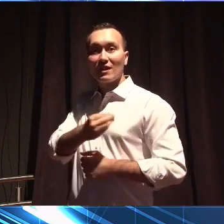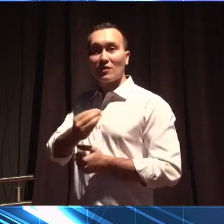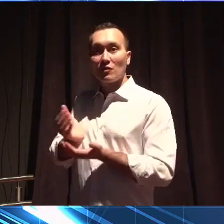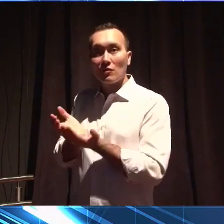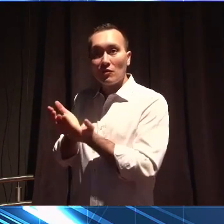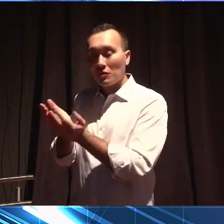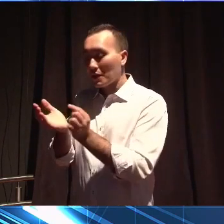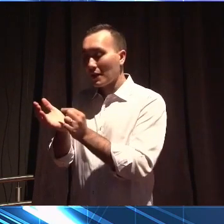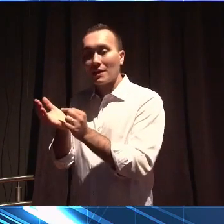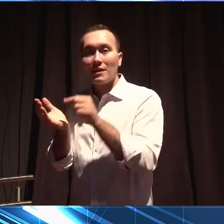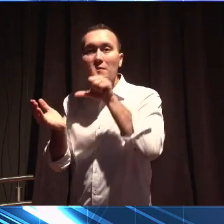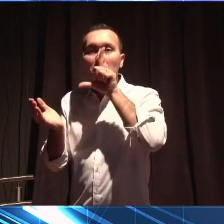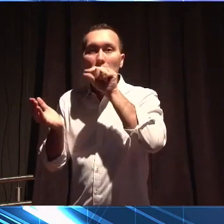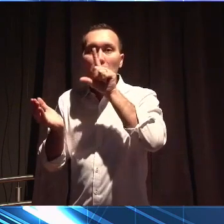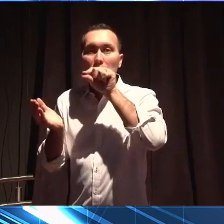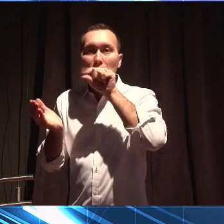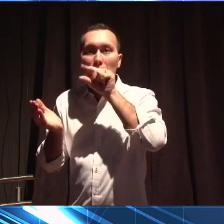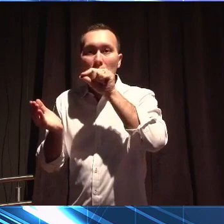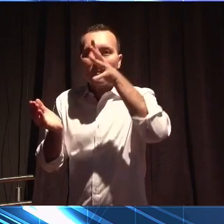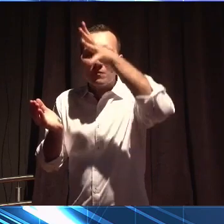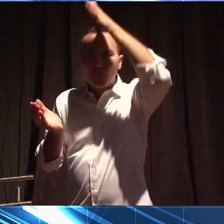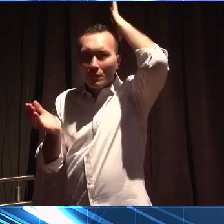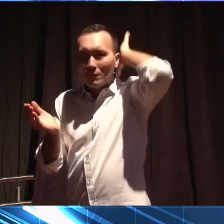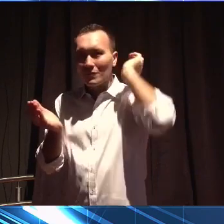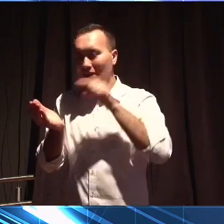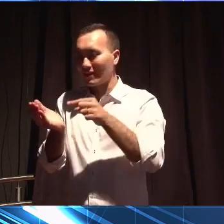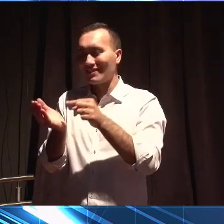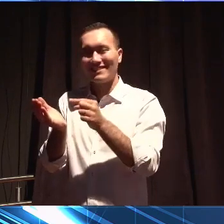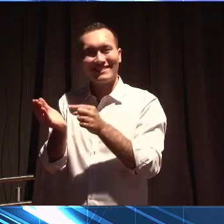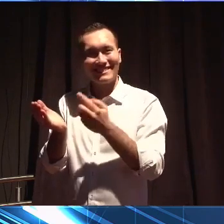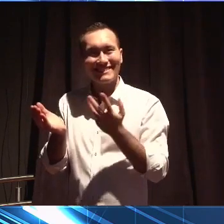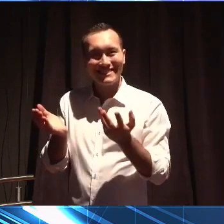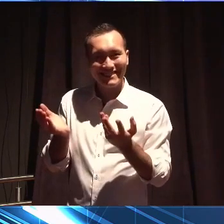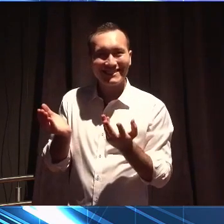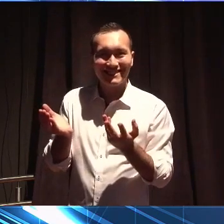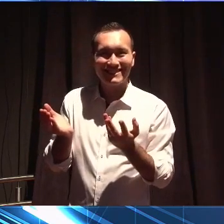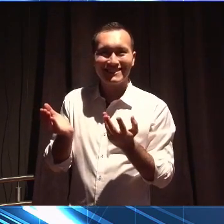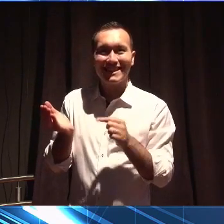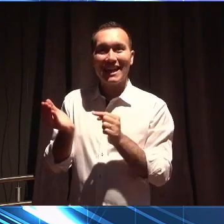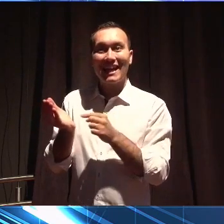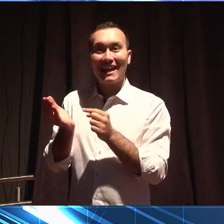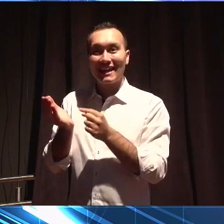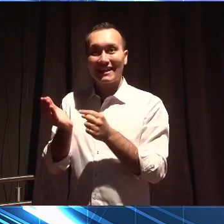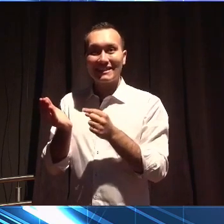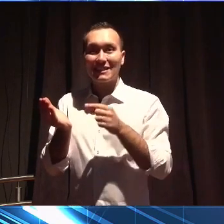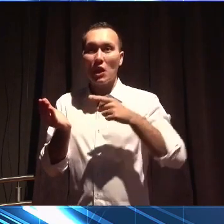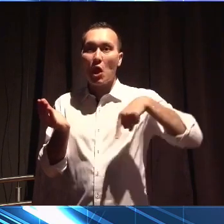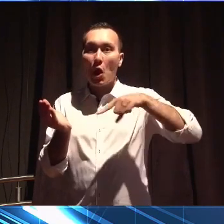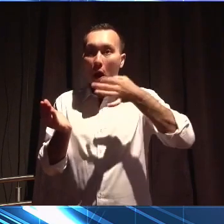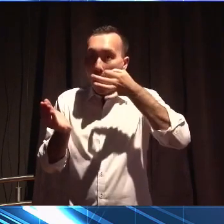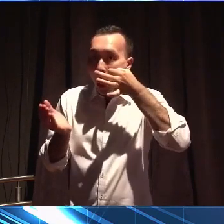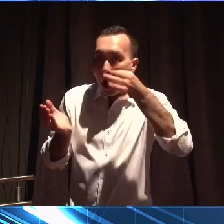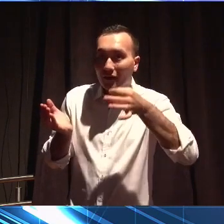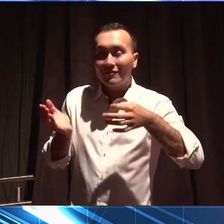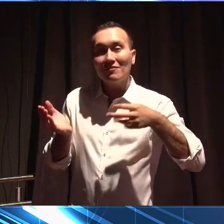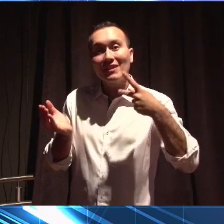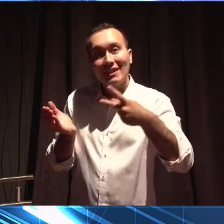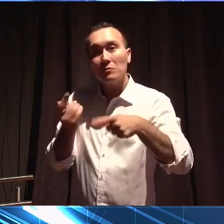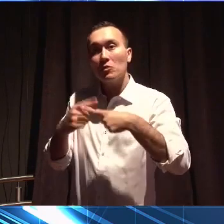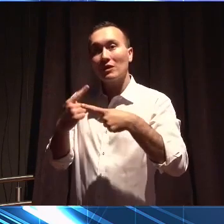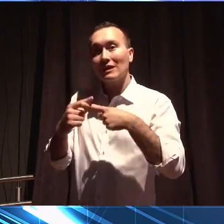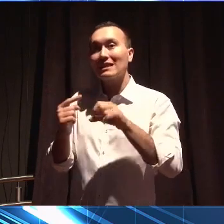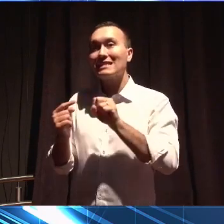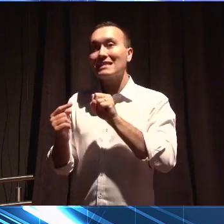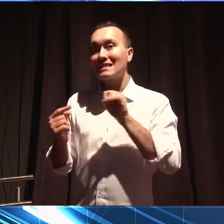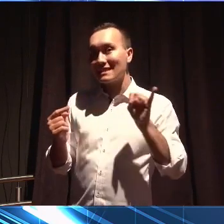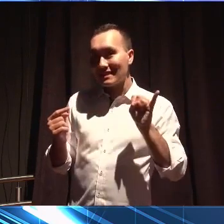é um dos motivos também pela gente ter escolhido fazer a trilha presencial, por conta de barulho, né? Quem na pandemia não teve um probleminha